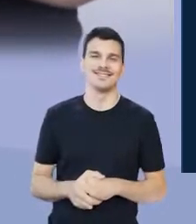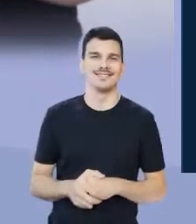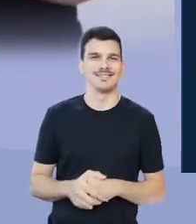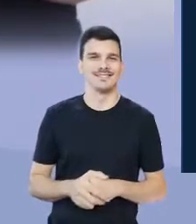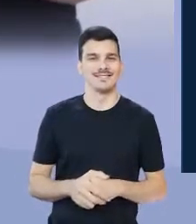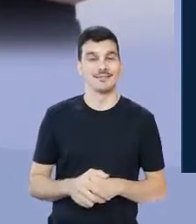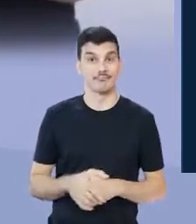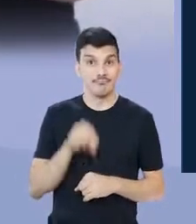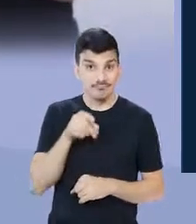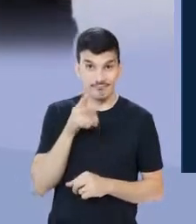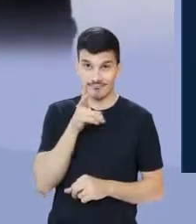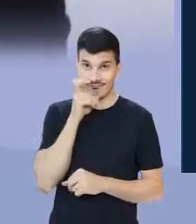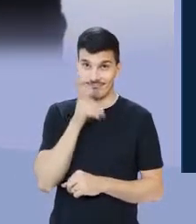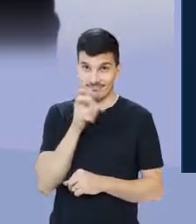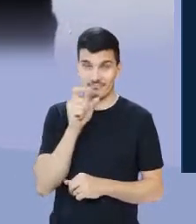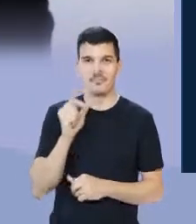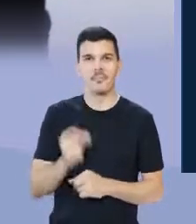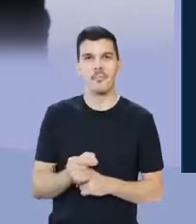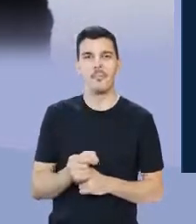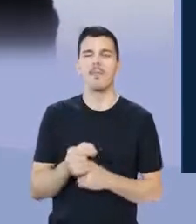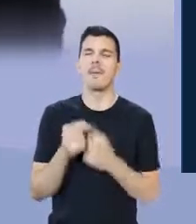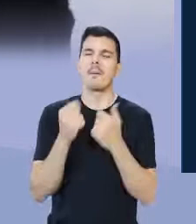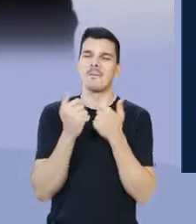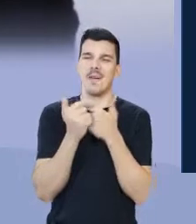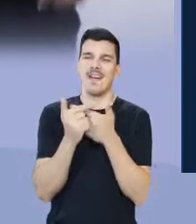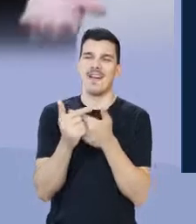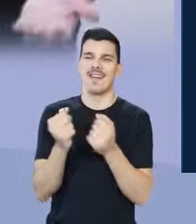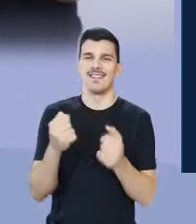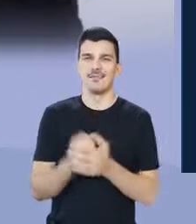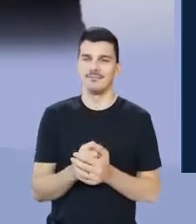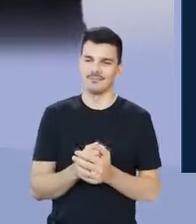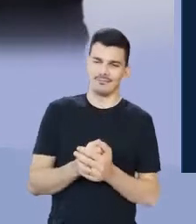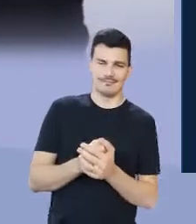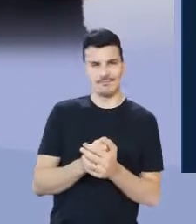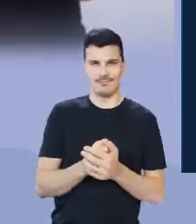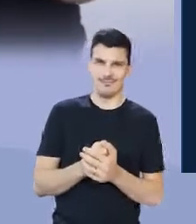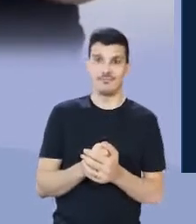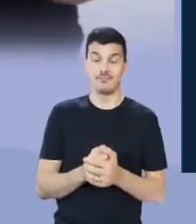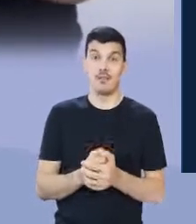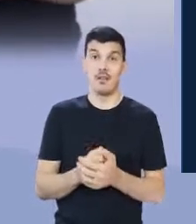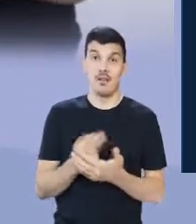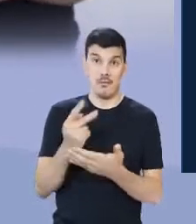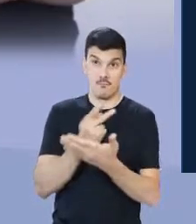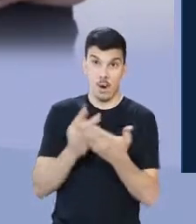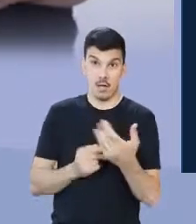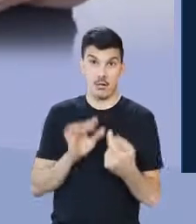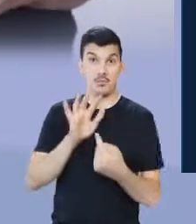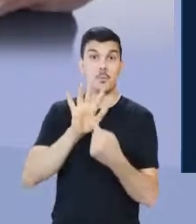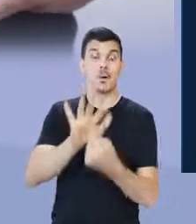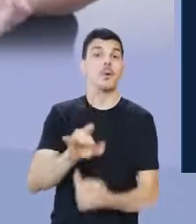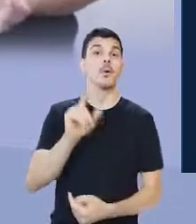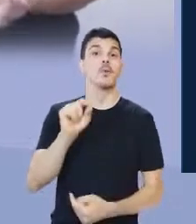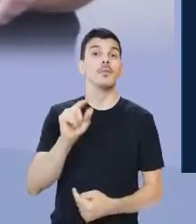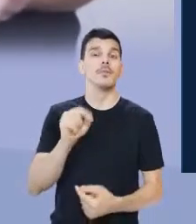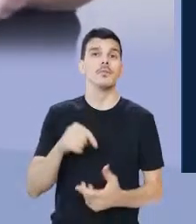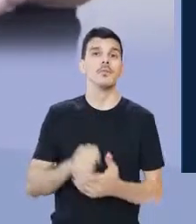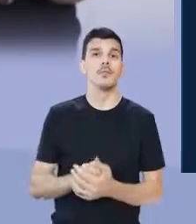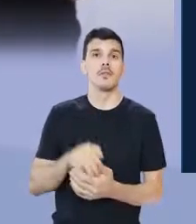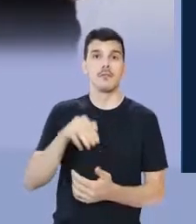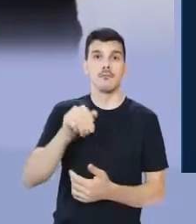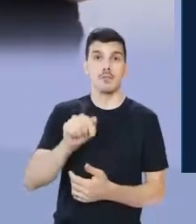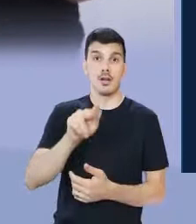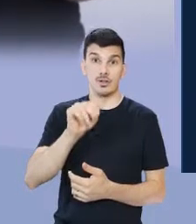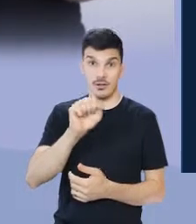galinha. Você nota então que com muito humor, com muita ironia, o poeta está nos mostrando